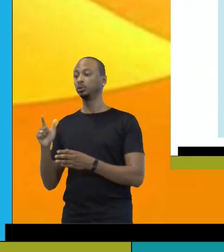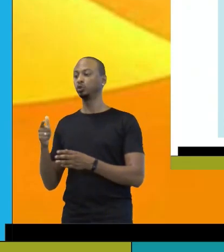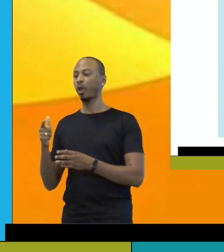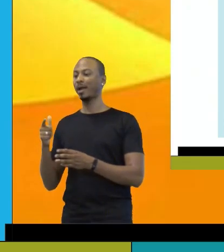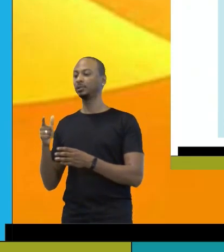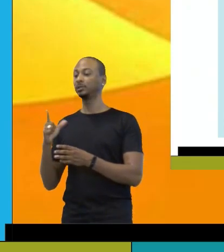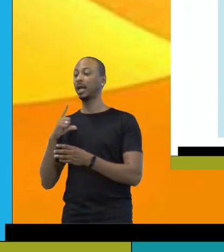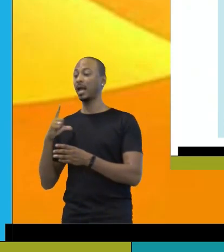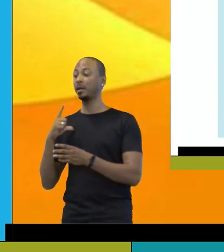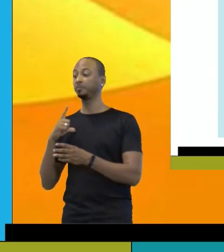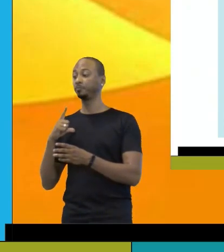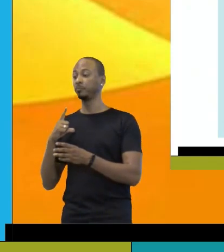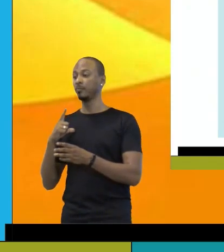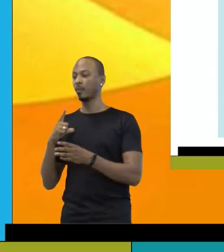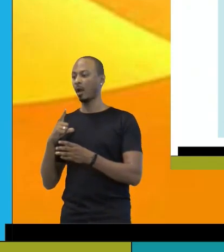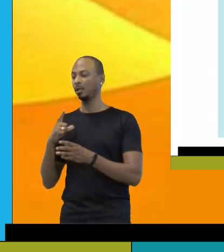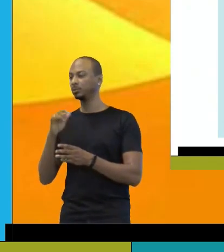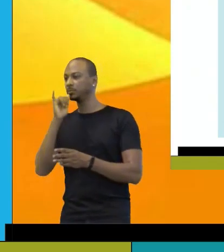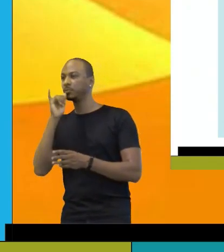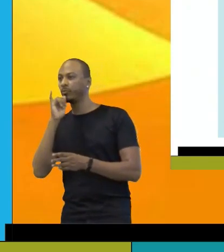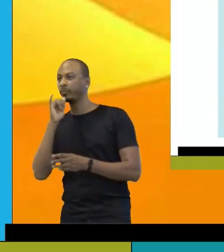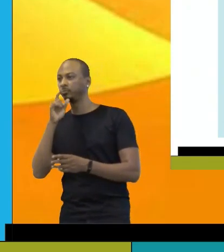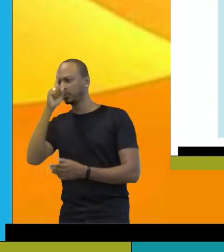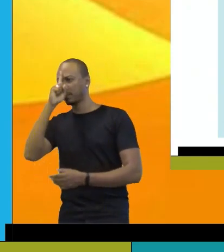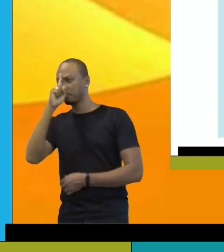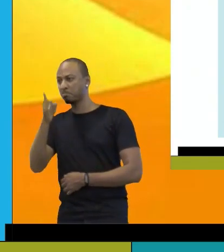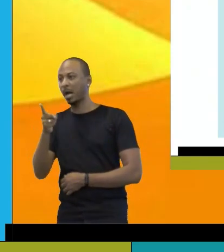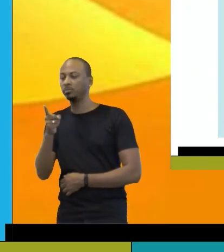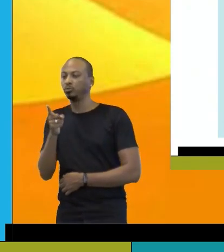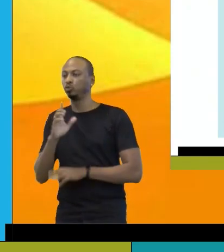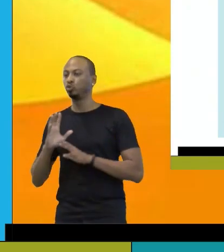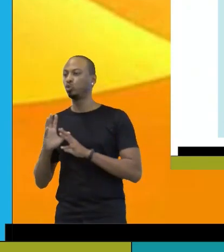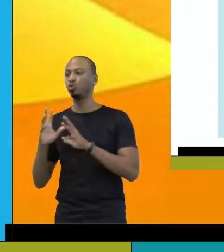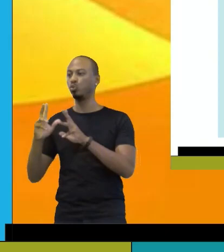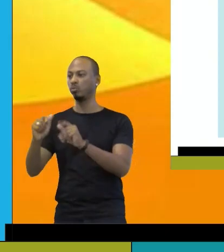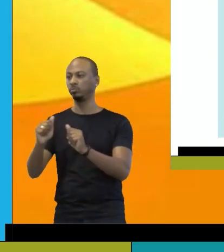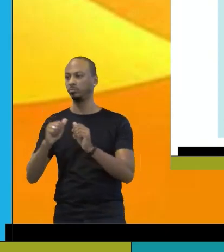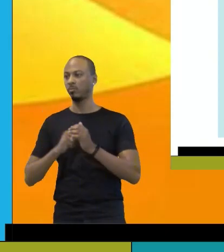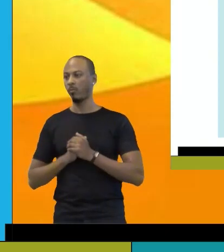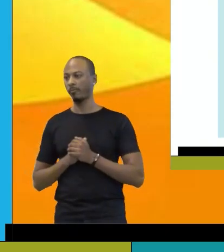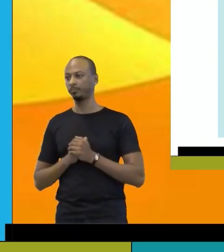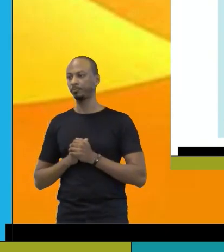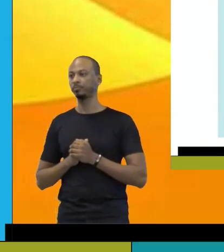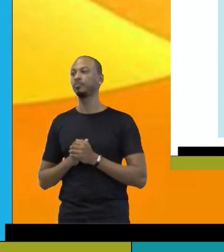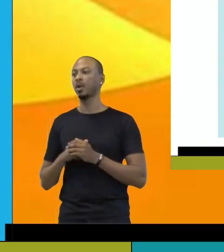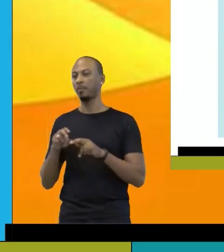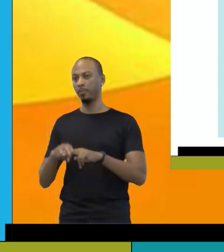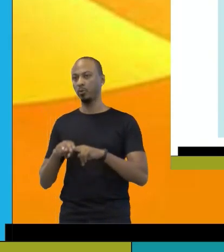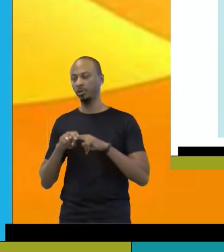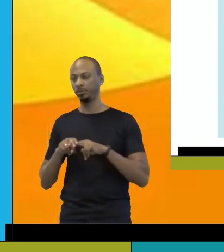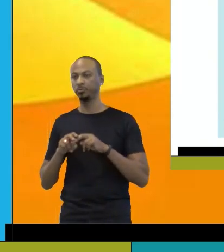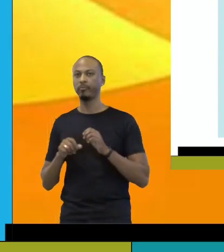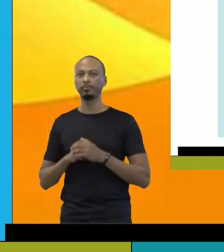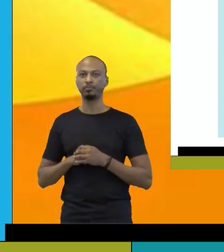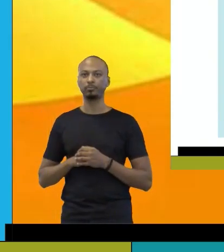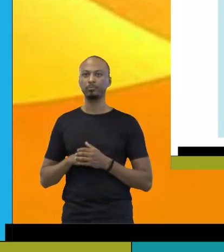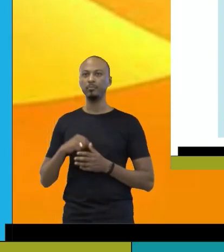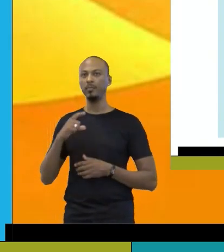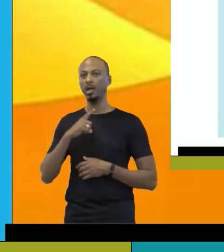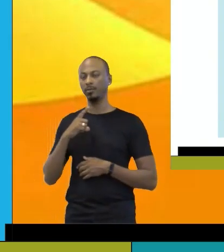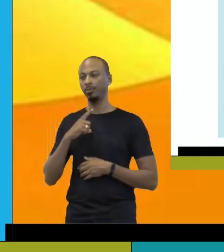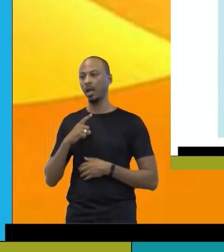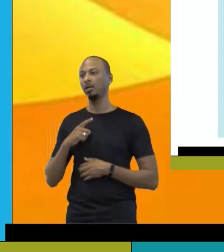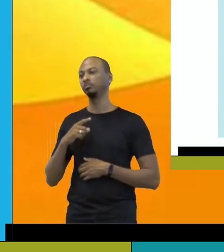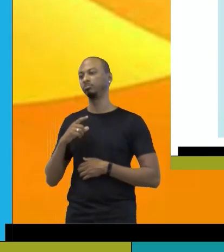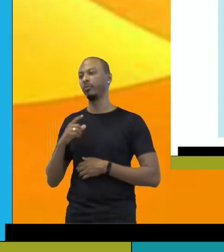eles. Entendido isso? Na época do feudalismo, é sempre importante lembrar que você tinha um poder que era instituído pela